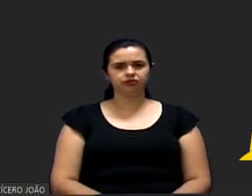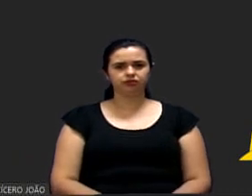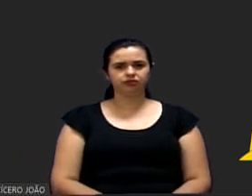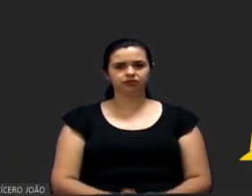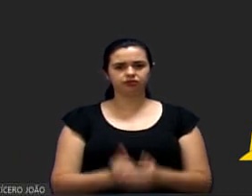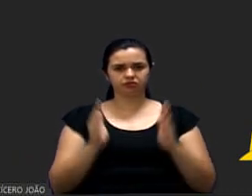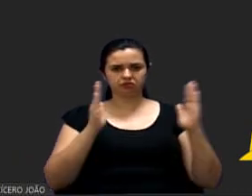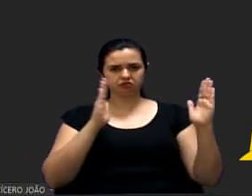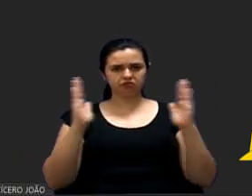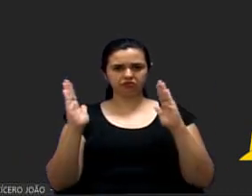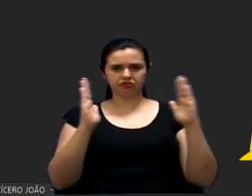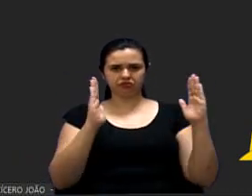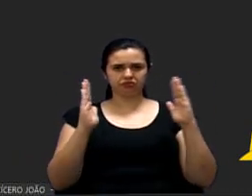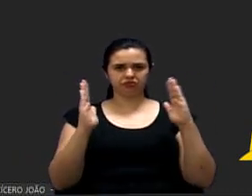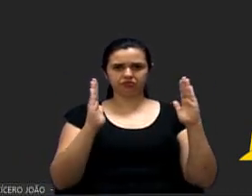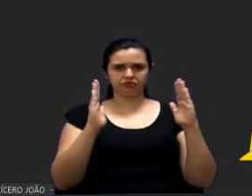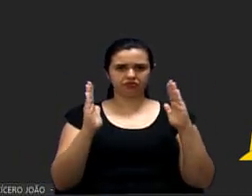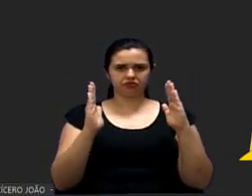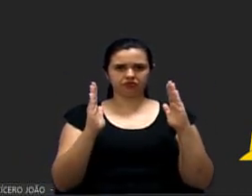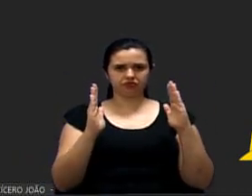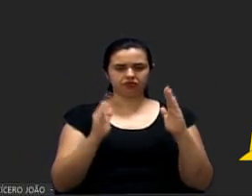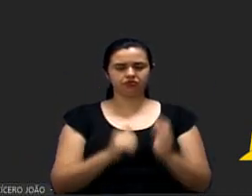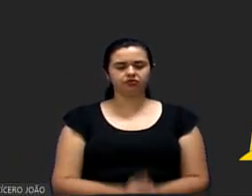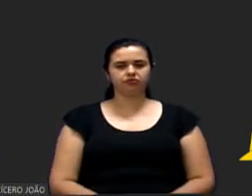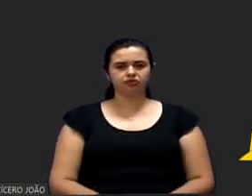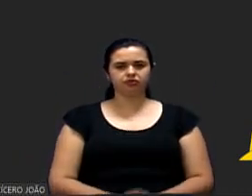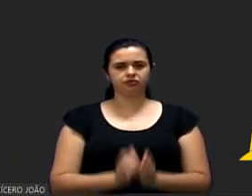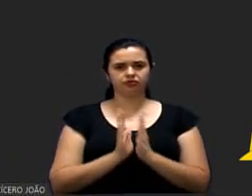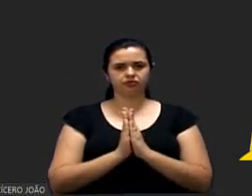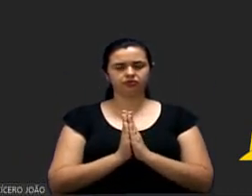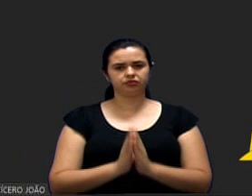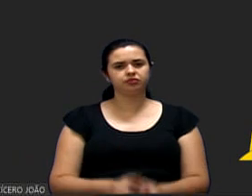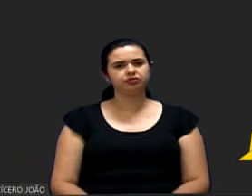Enquadrar o senhor aí no celular. Não na dos homens, o celular.